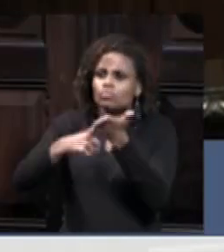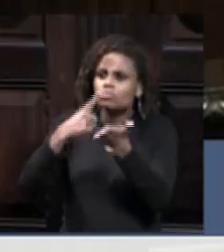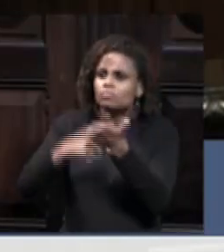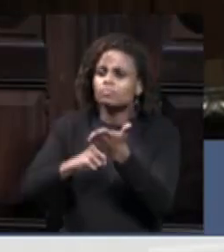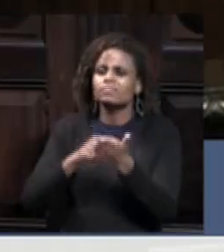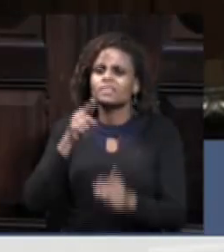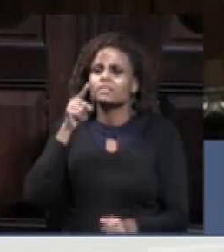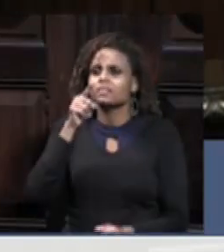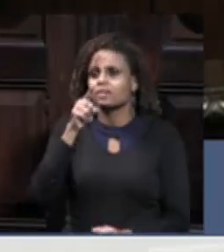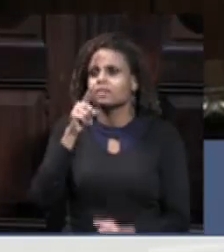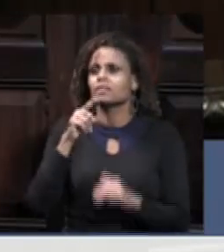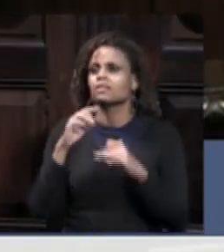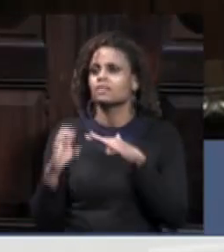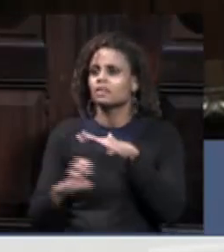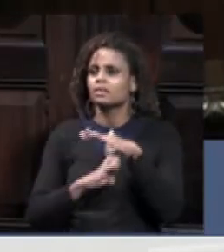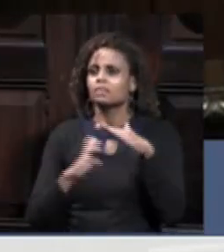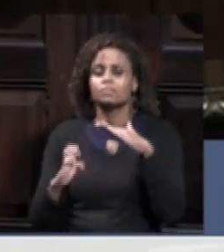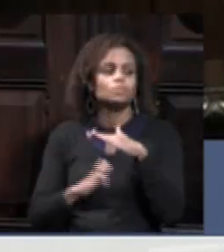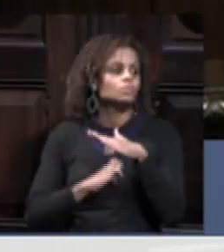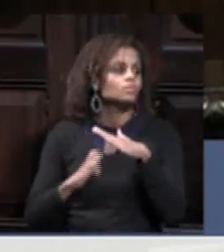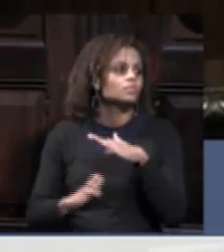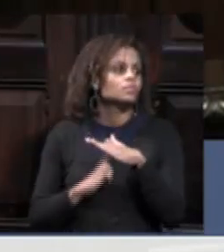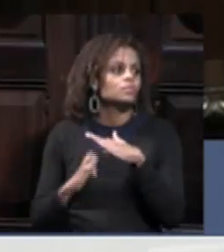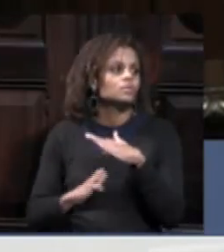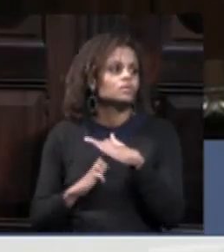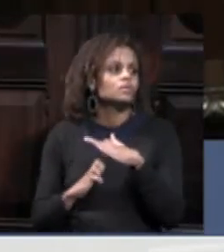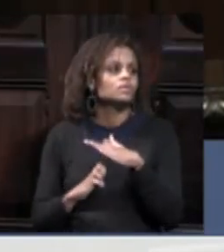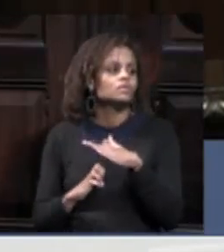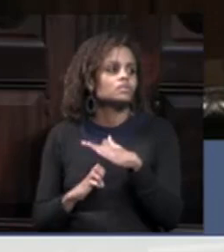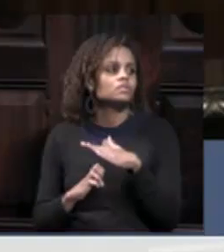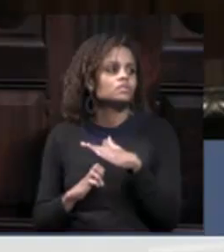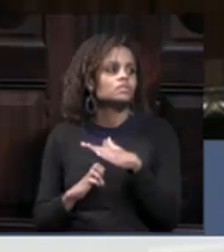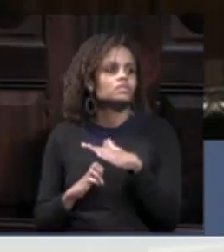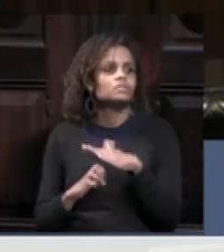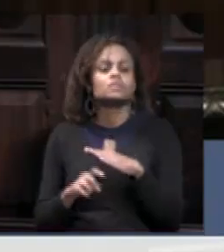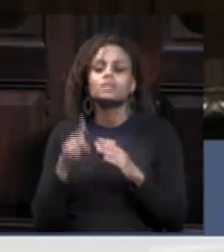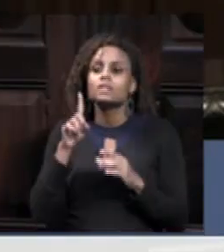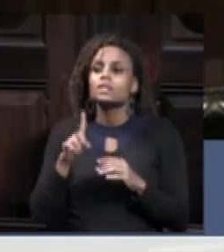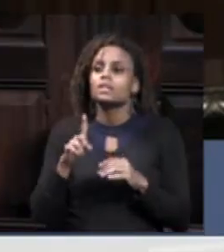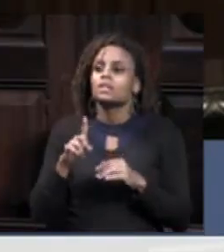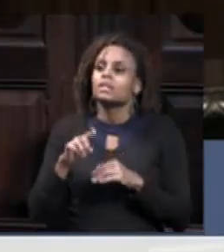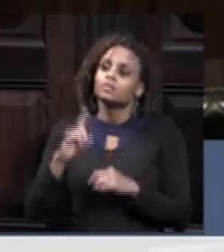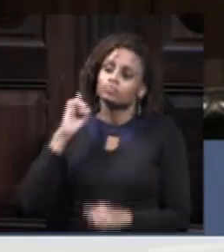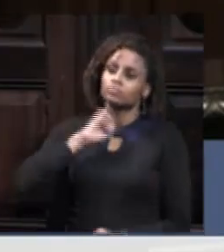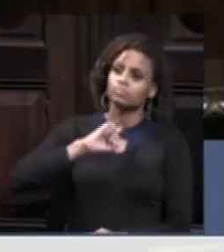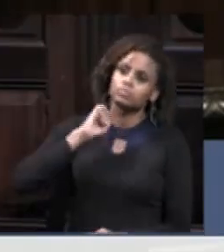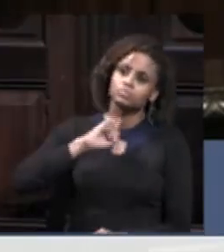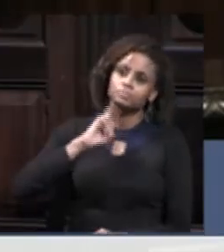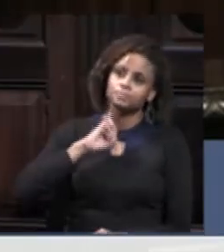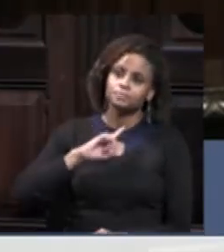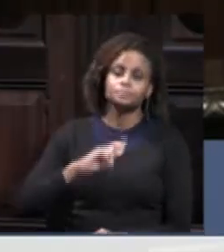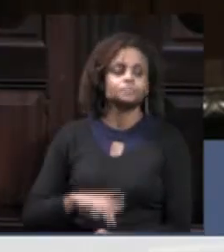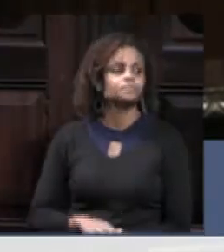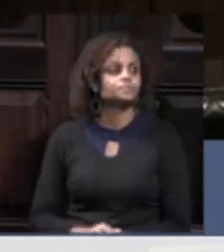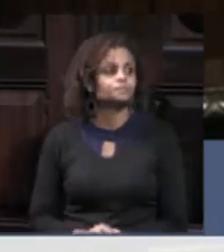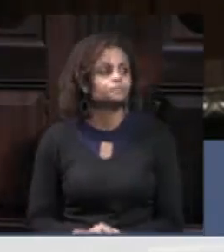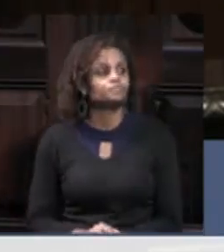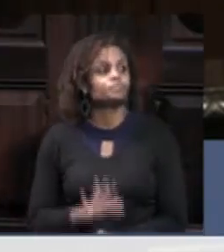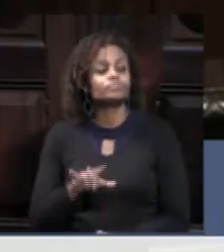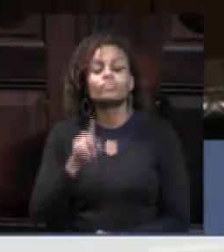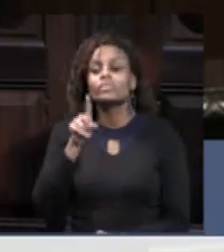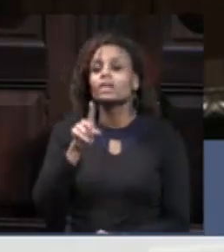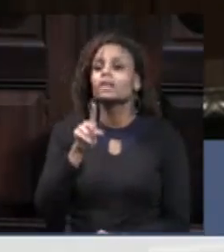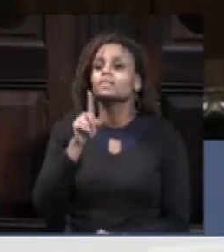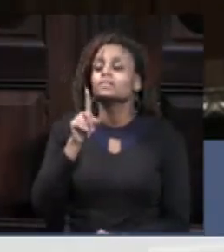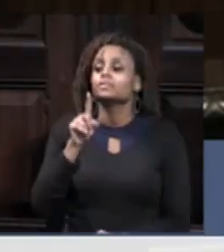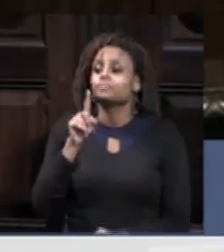sua congênere no estado de Minas Gerais, já que esta linha, embora seja uma